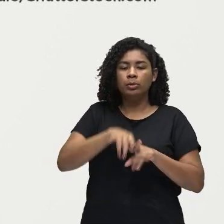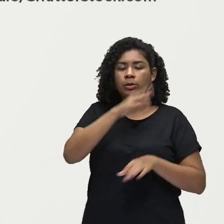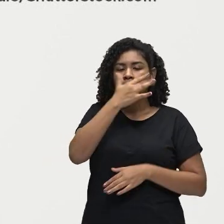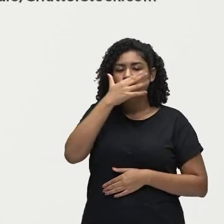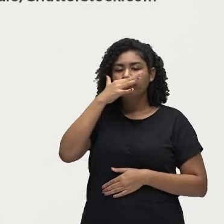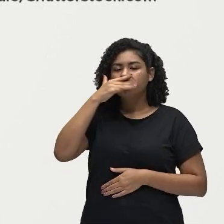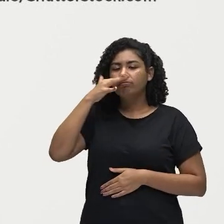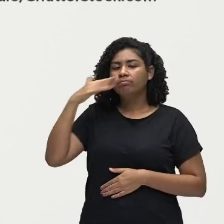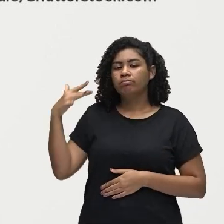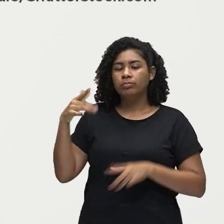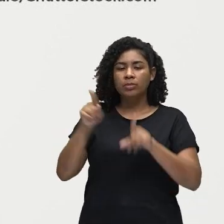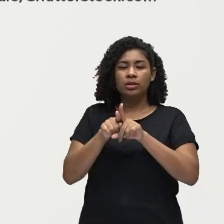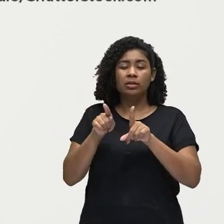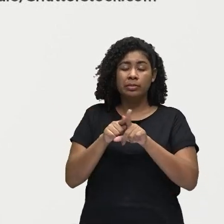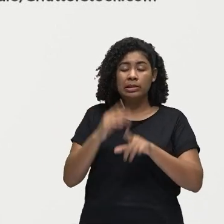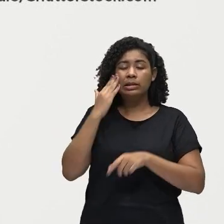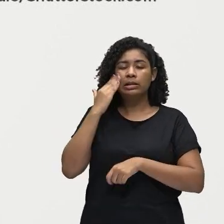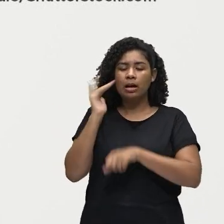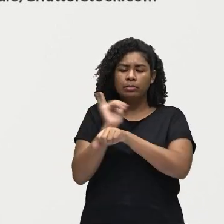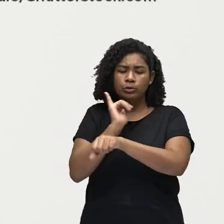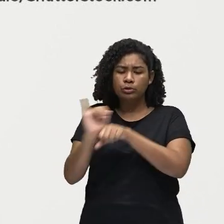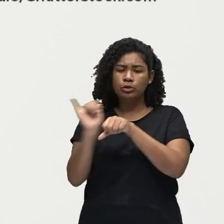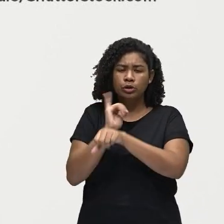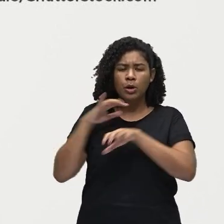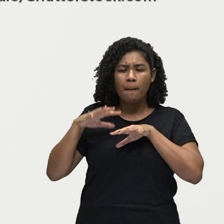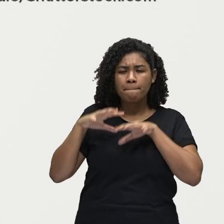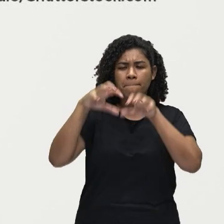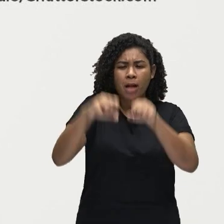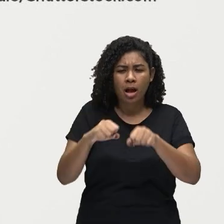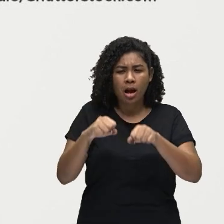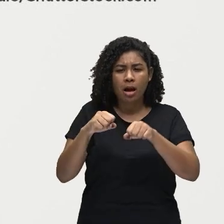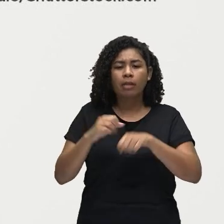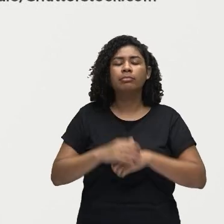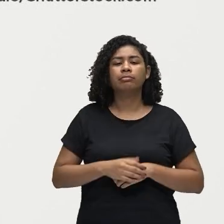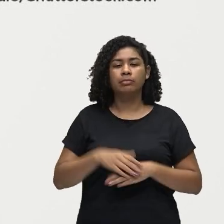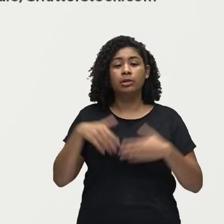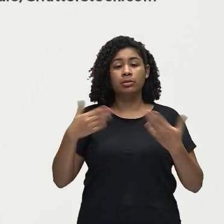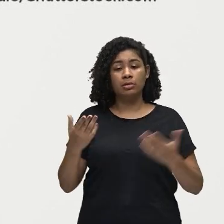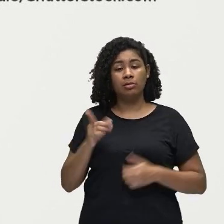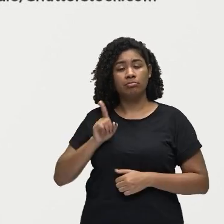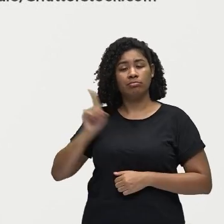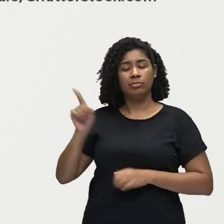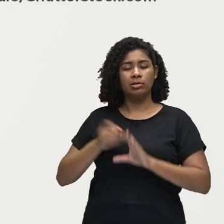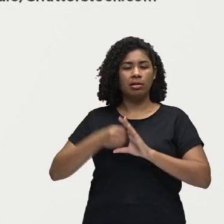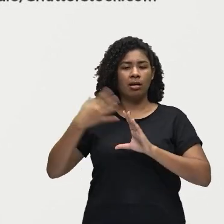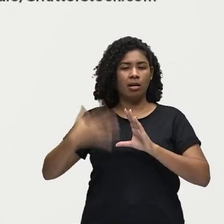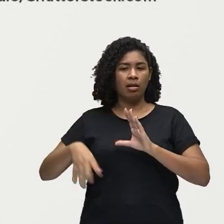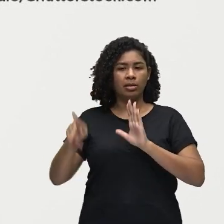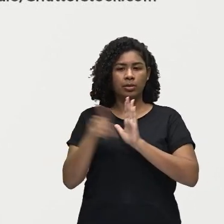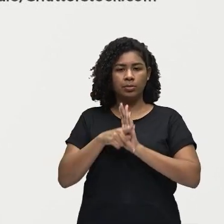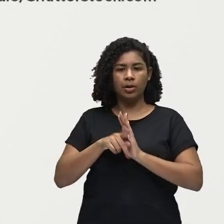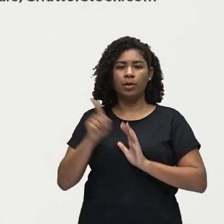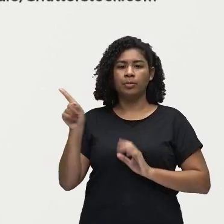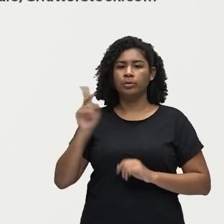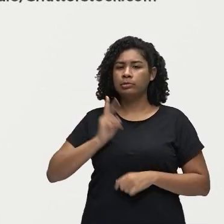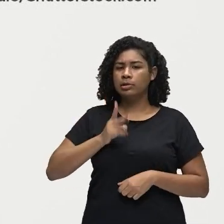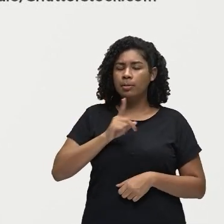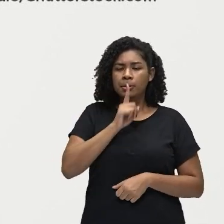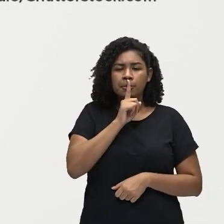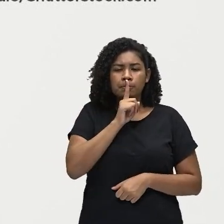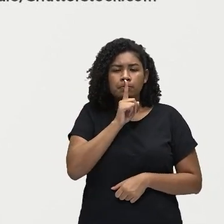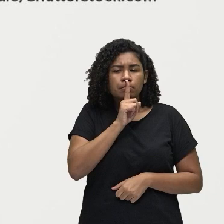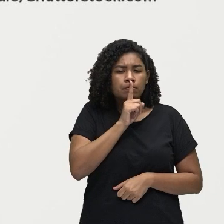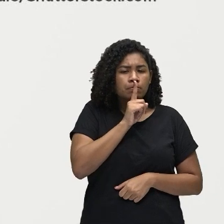sabem como atacar. Os predadores, ele têm essa característica também de serem silenciosos, né,